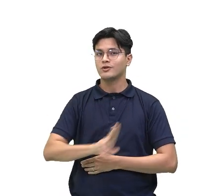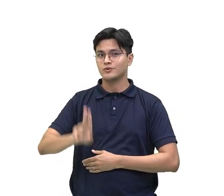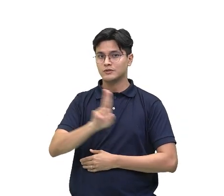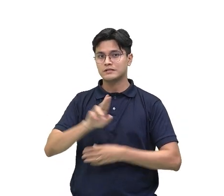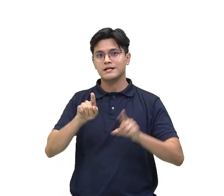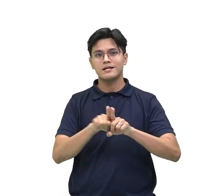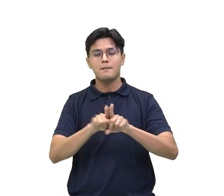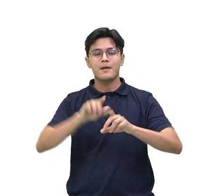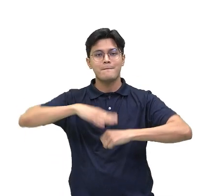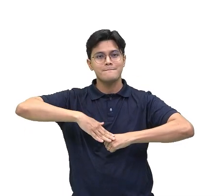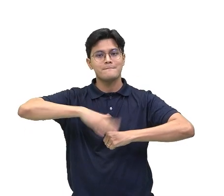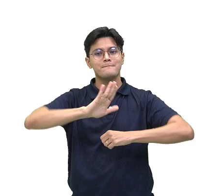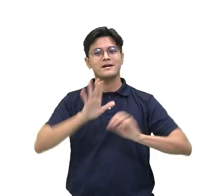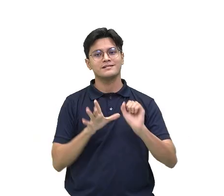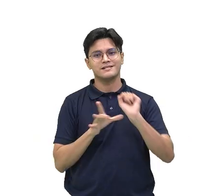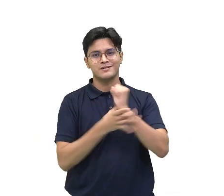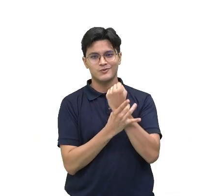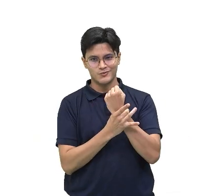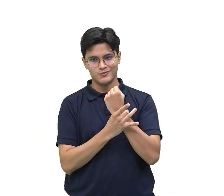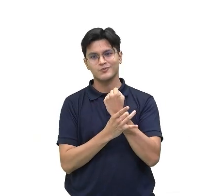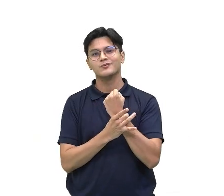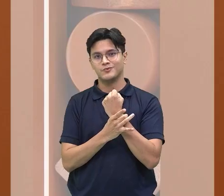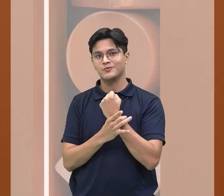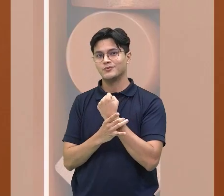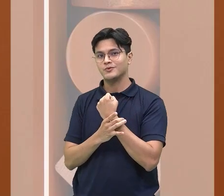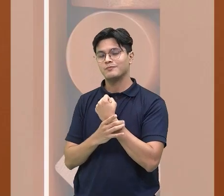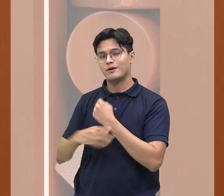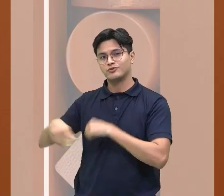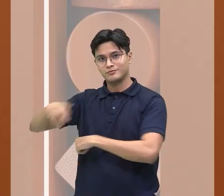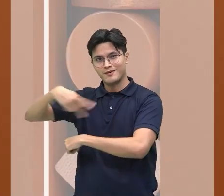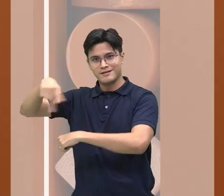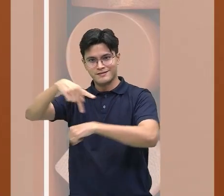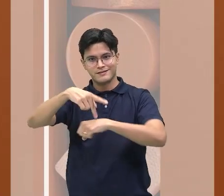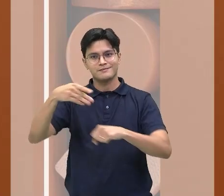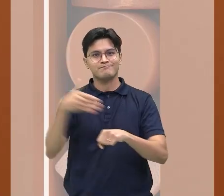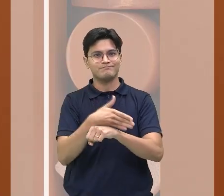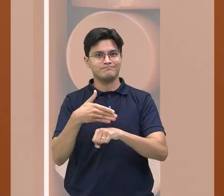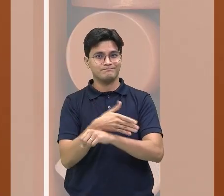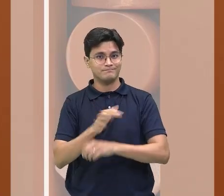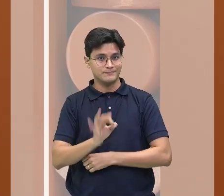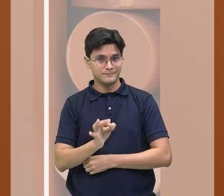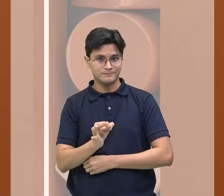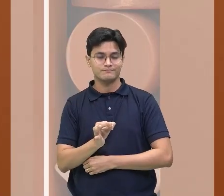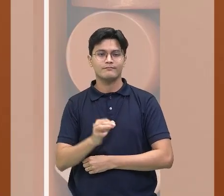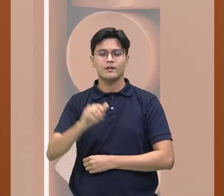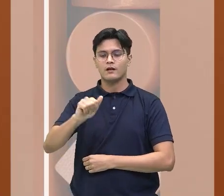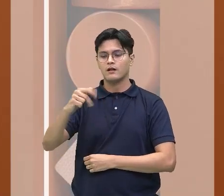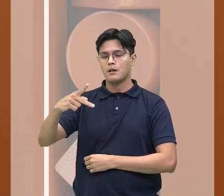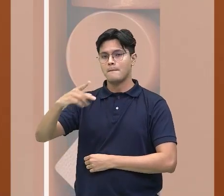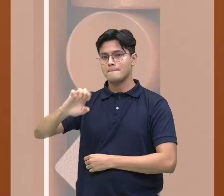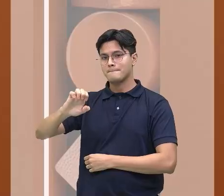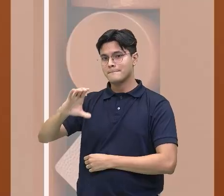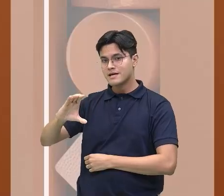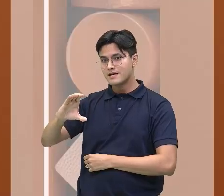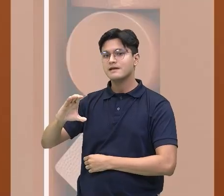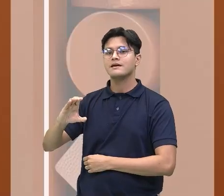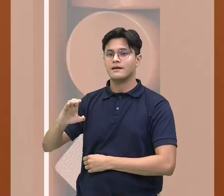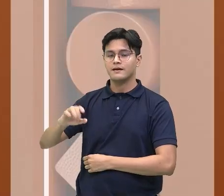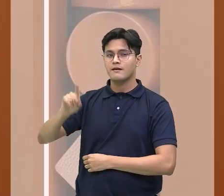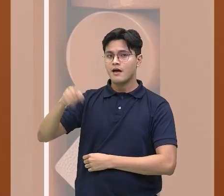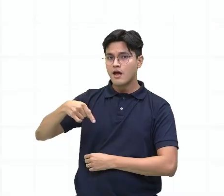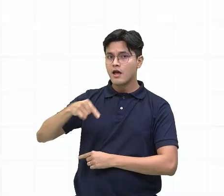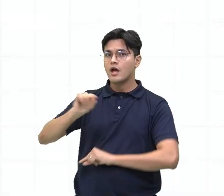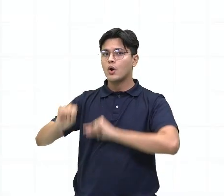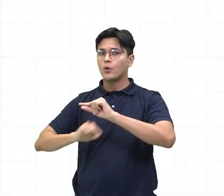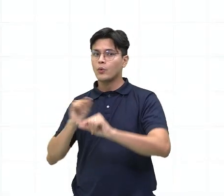mais seguro para esses países, tá certo? A PEC, gente, que acaba se tornando essa